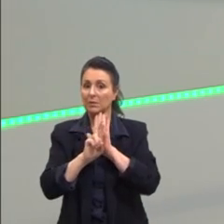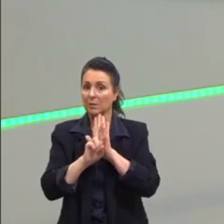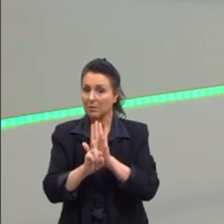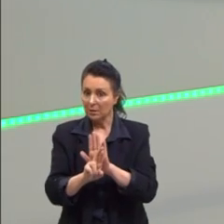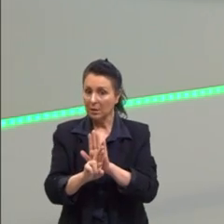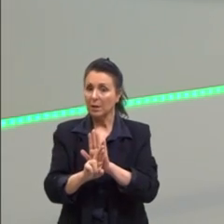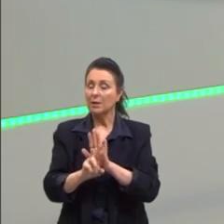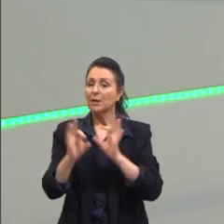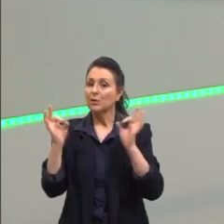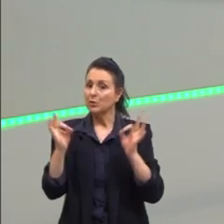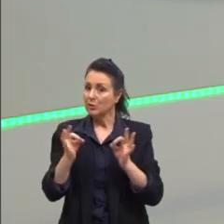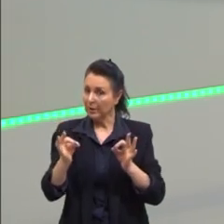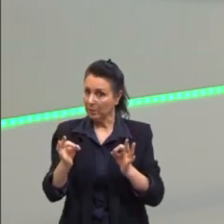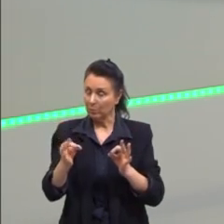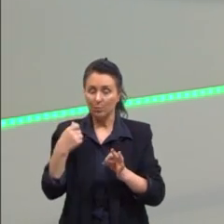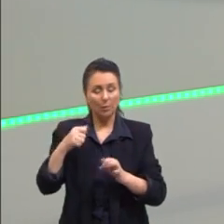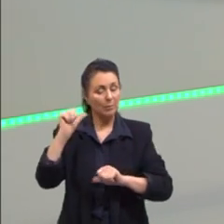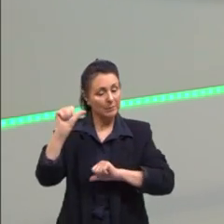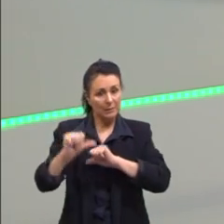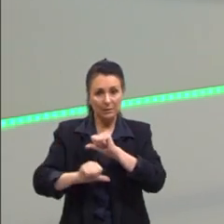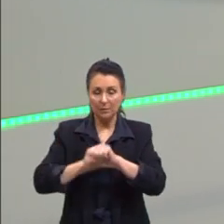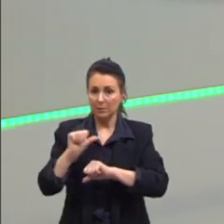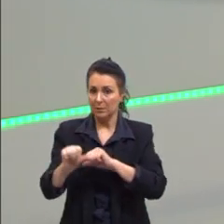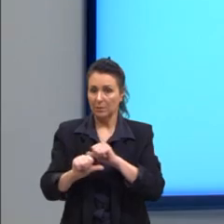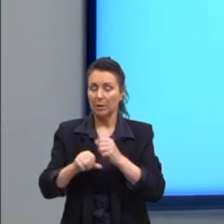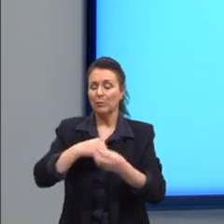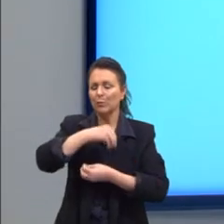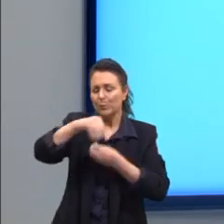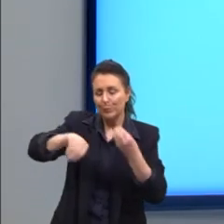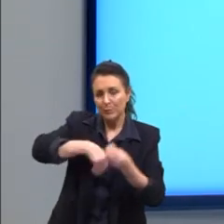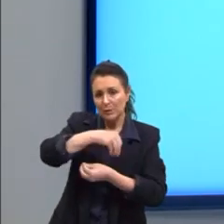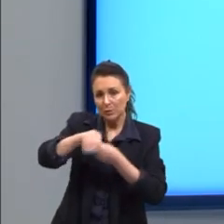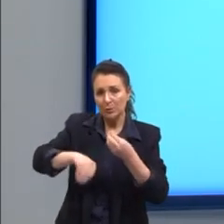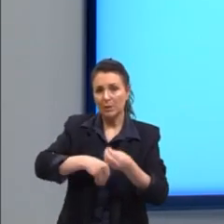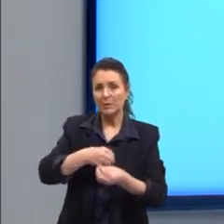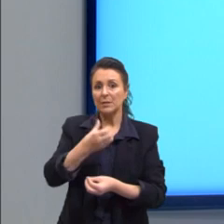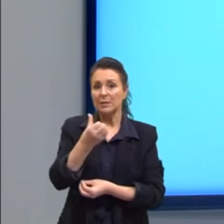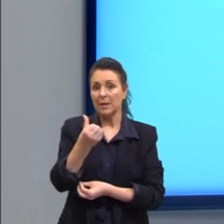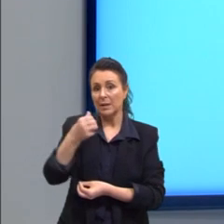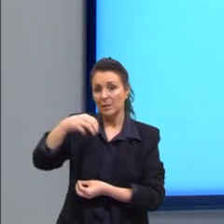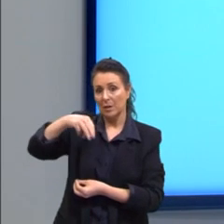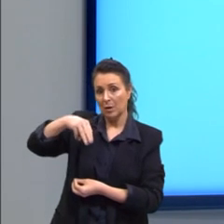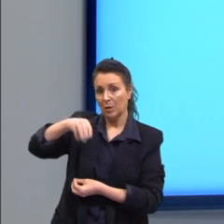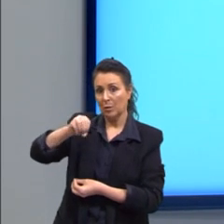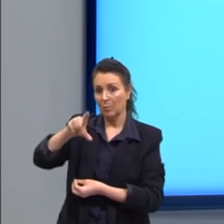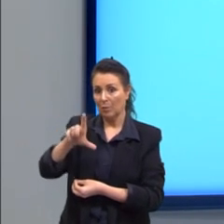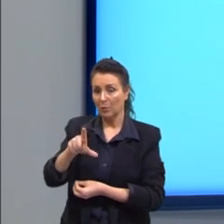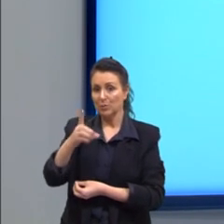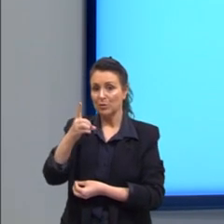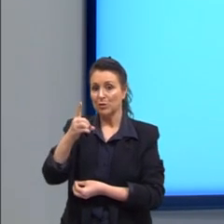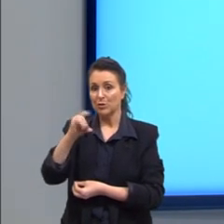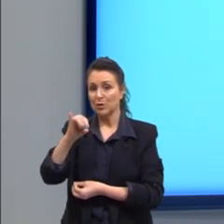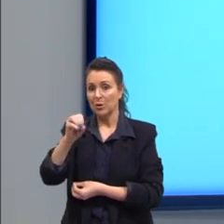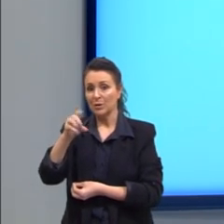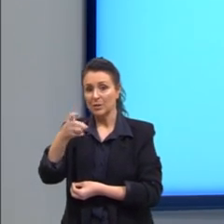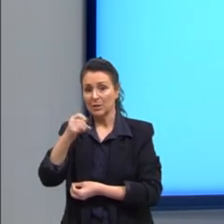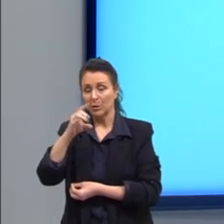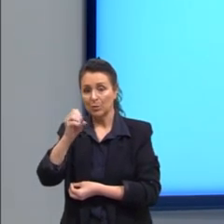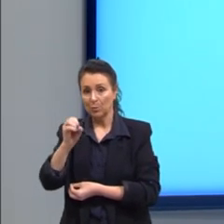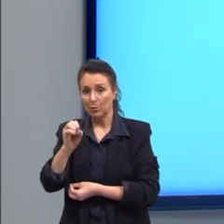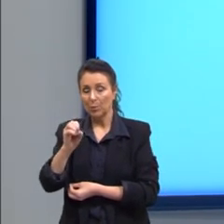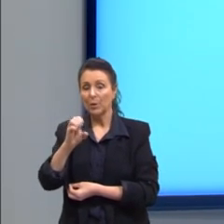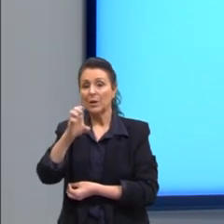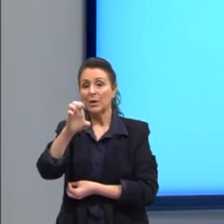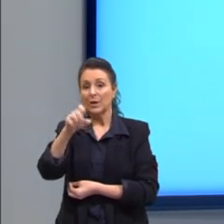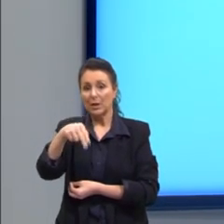de forma correta não preciso modificar foram misturados 6 mols de dióxido de enxofre e 5 mols de